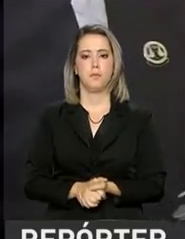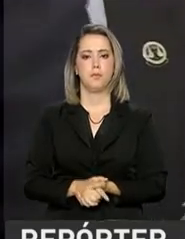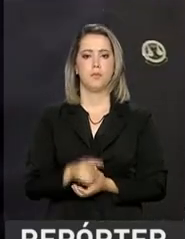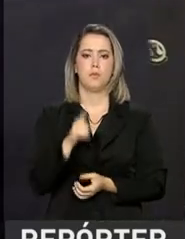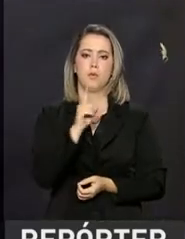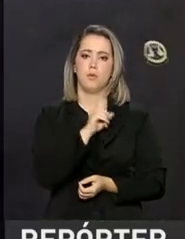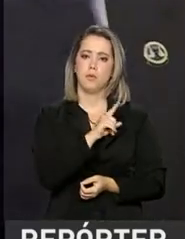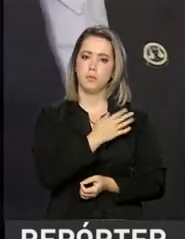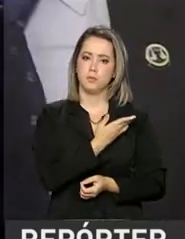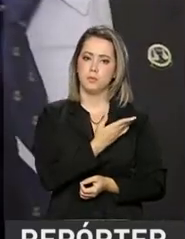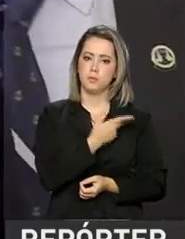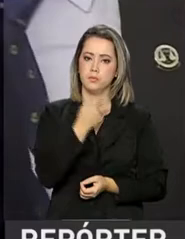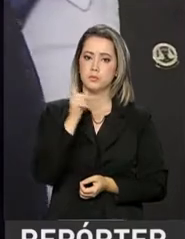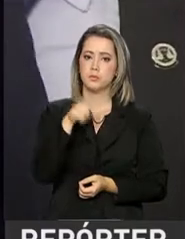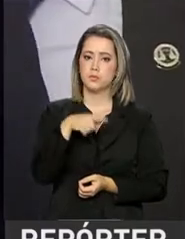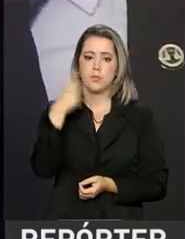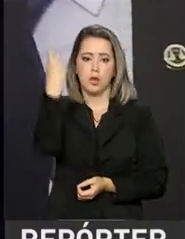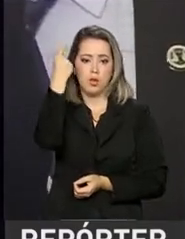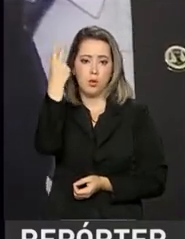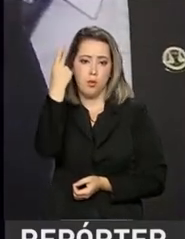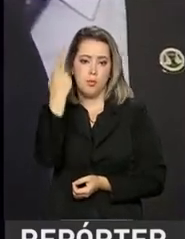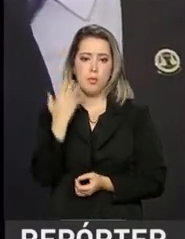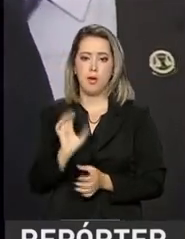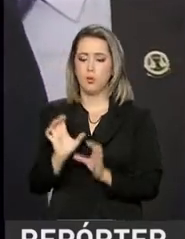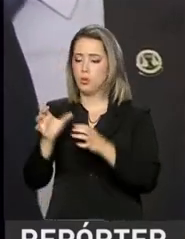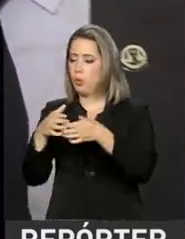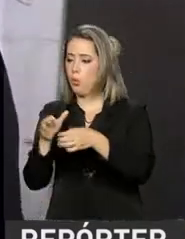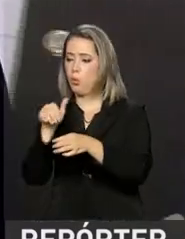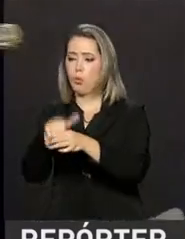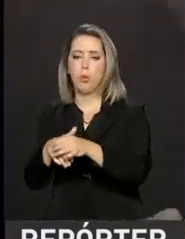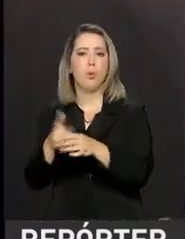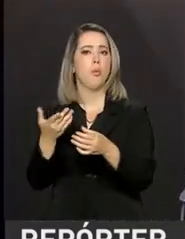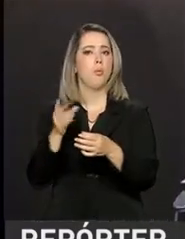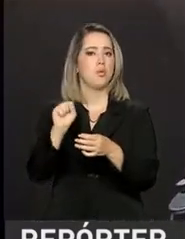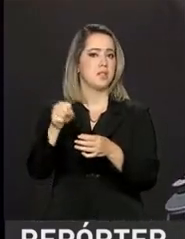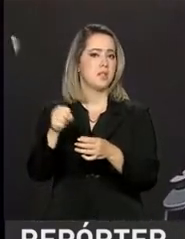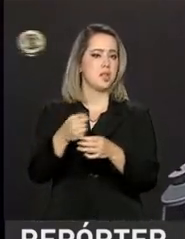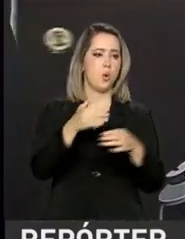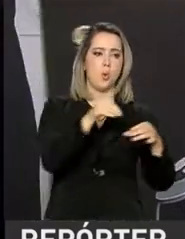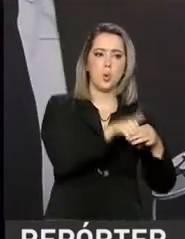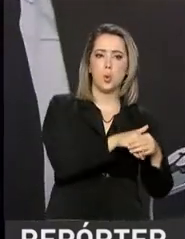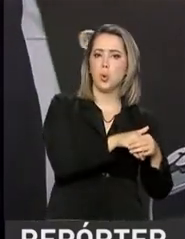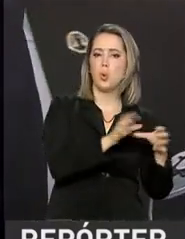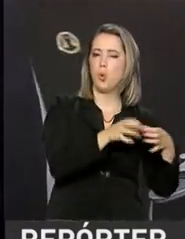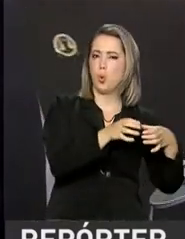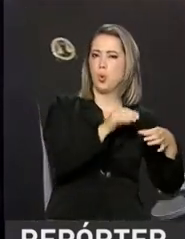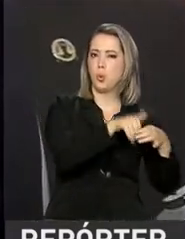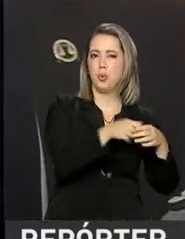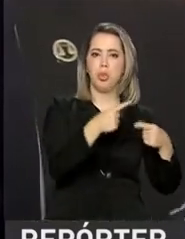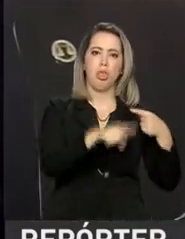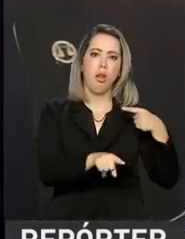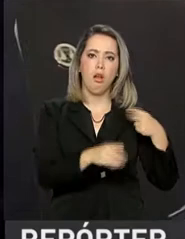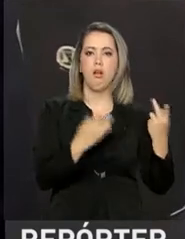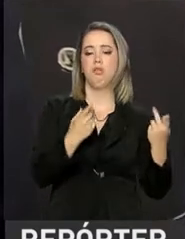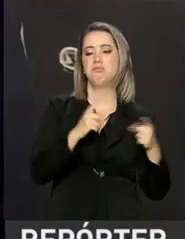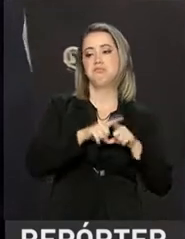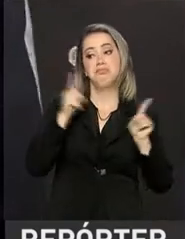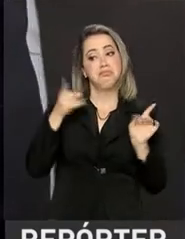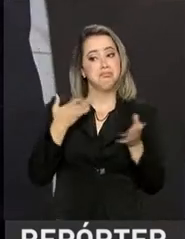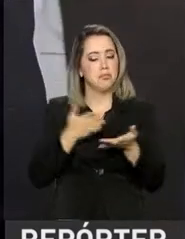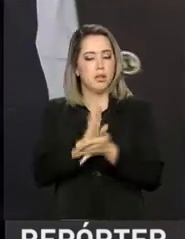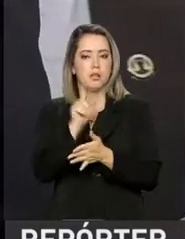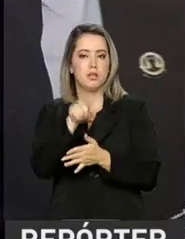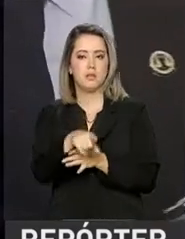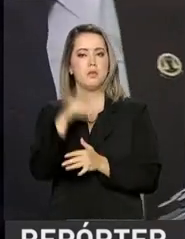natural com várias opções ganham uma comissão pela outra porta problemático tanto aumentar só é você se recorda que no